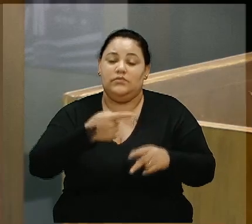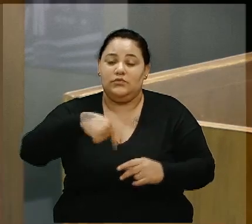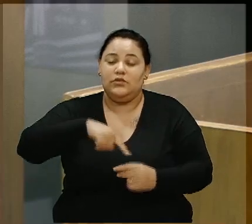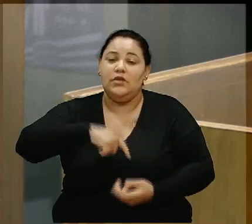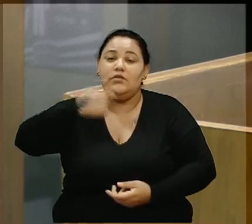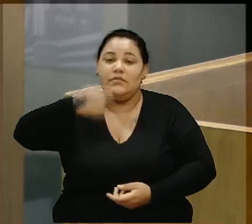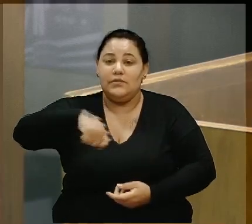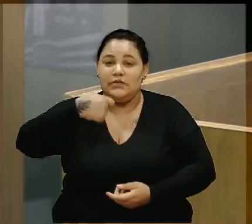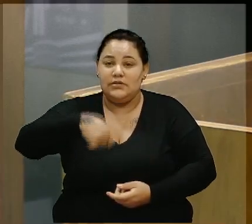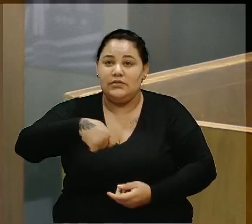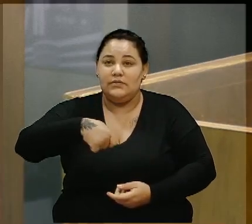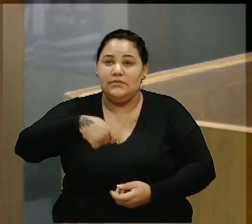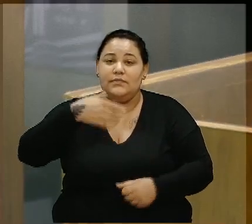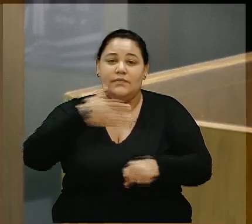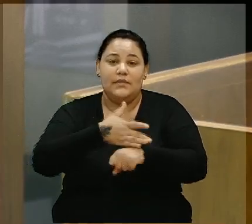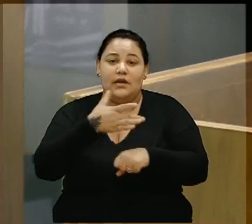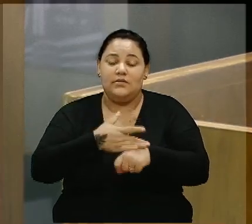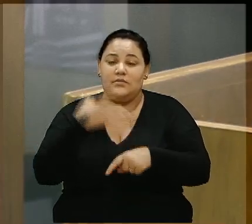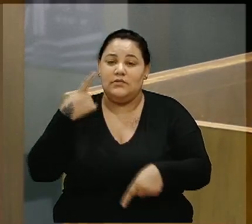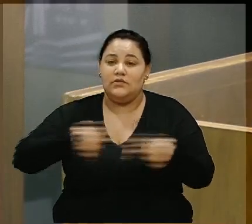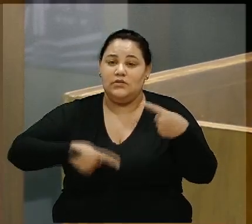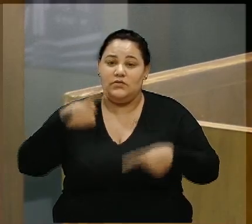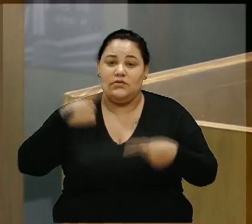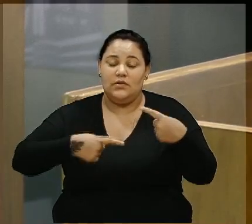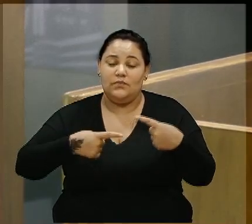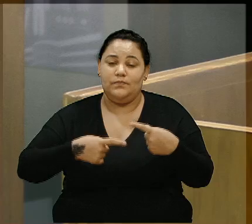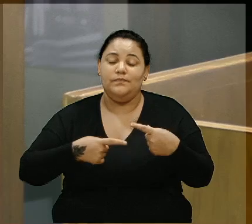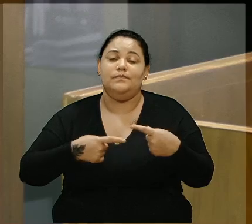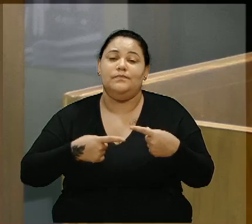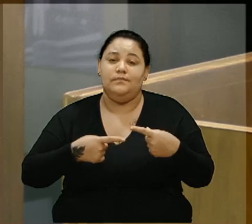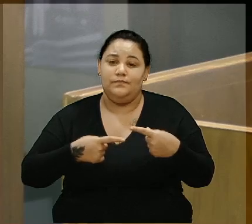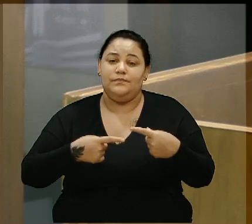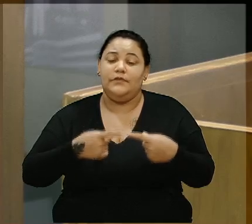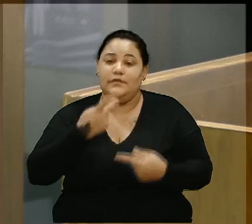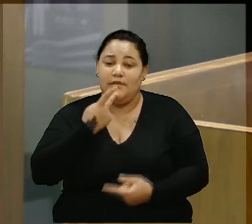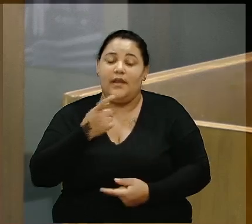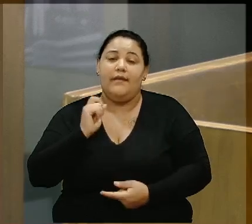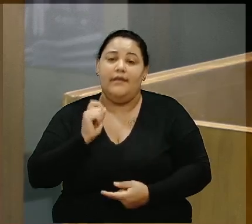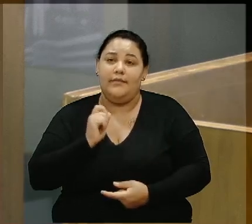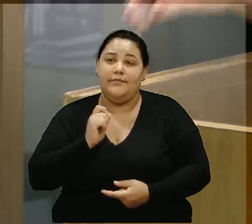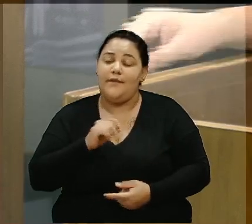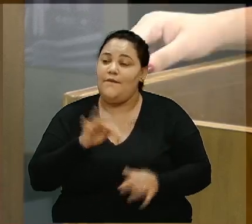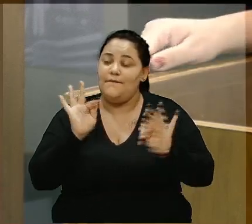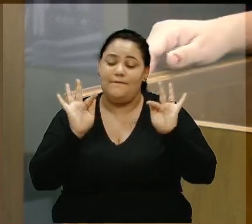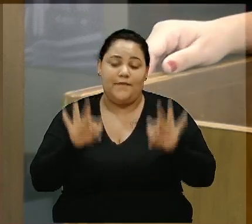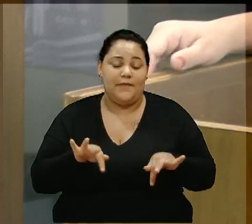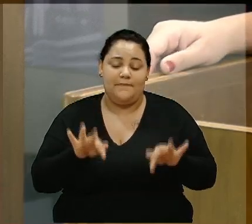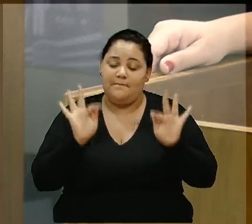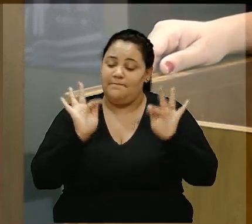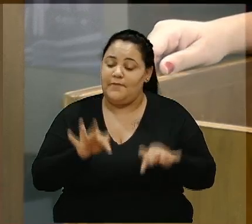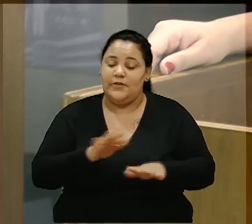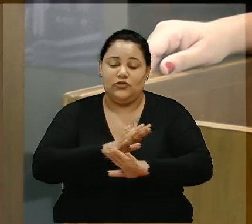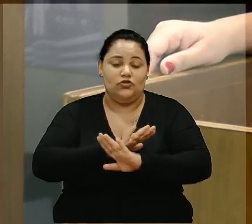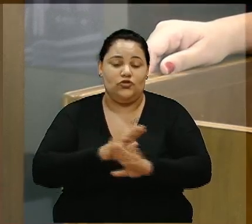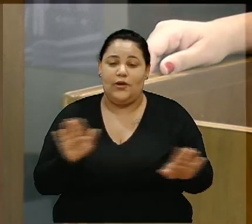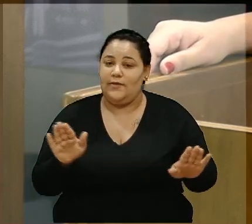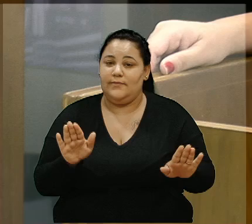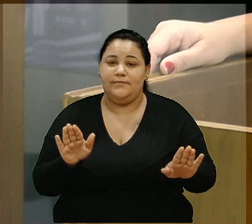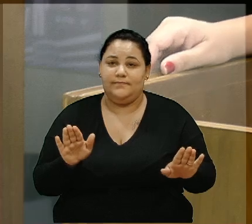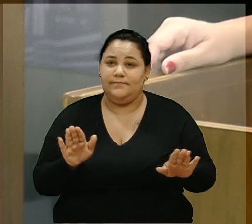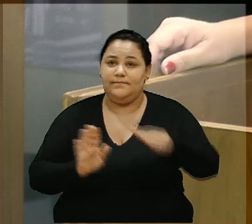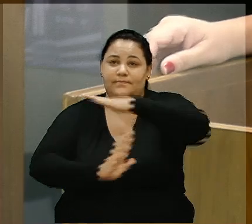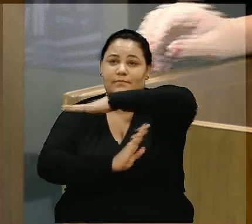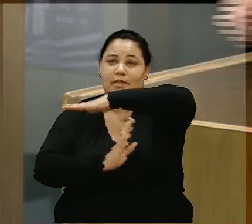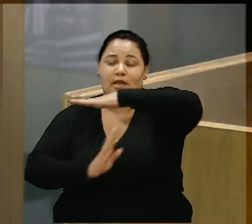precisa entrar no debate e discutir, dizer que chega. Chega dessa exploração, chega desses